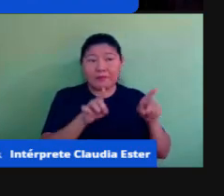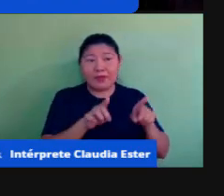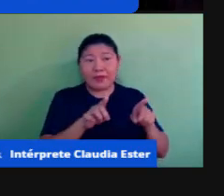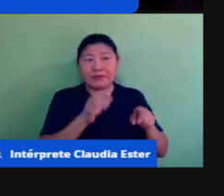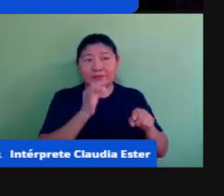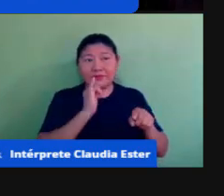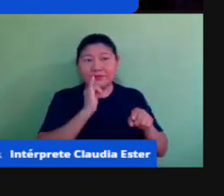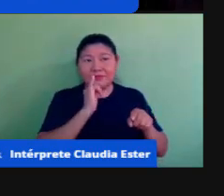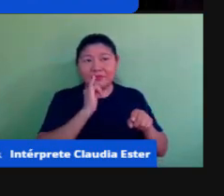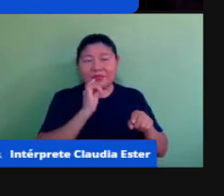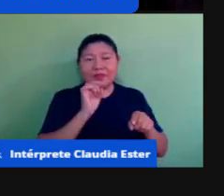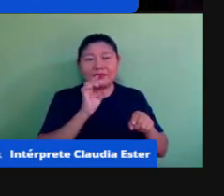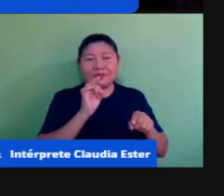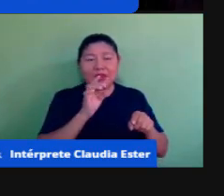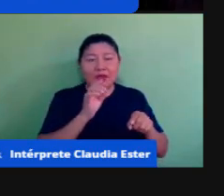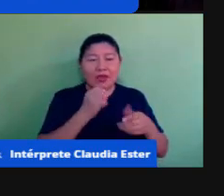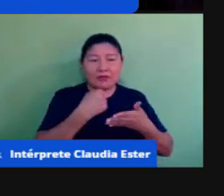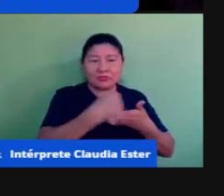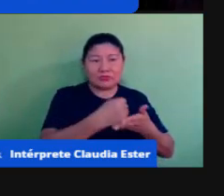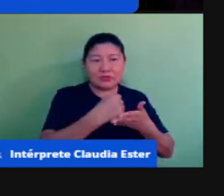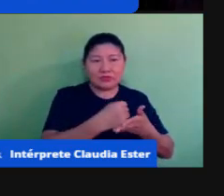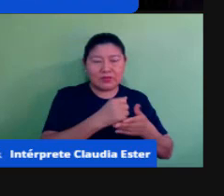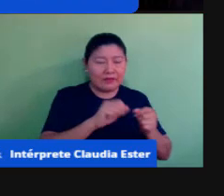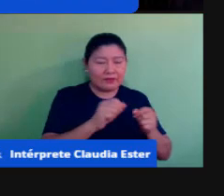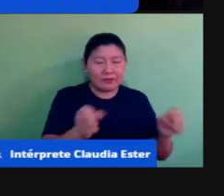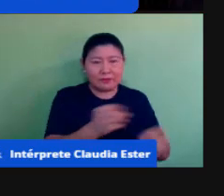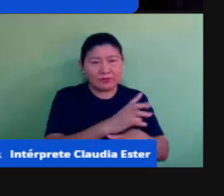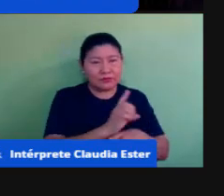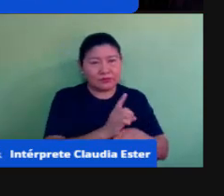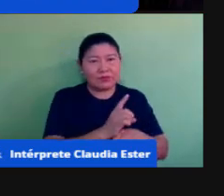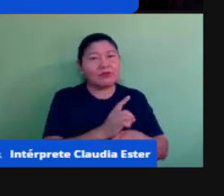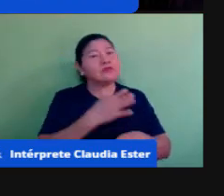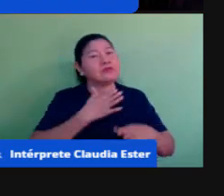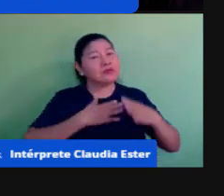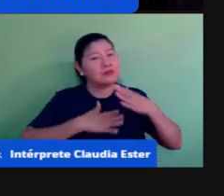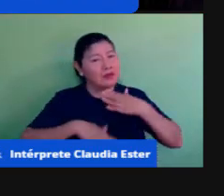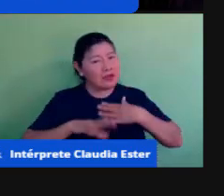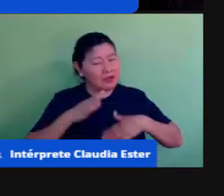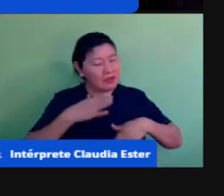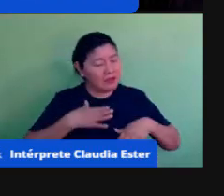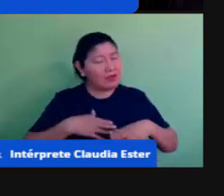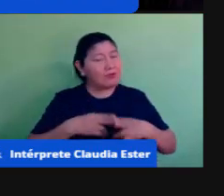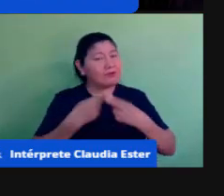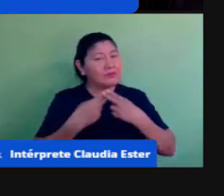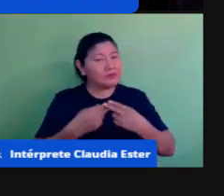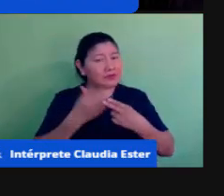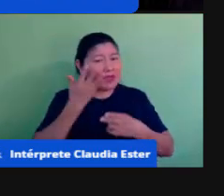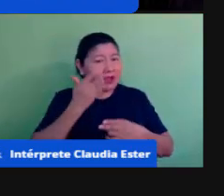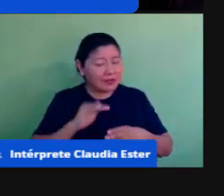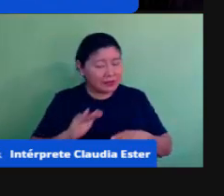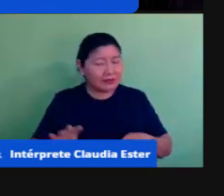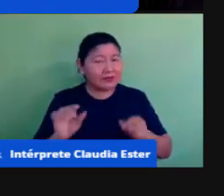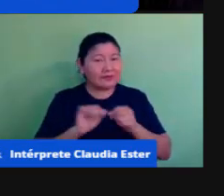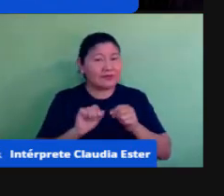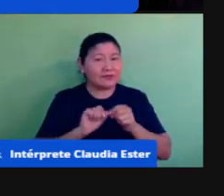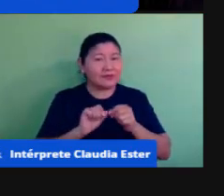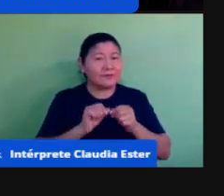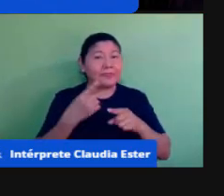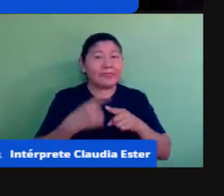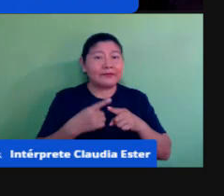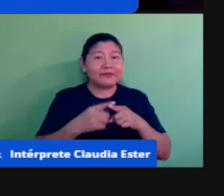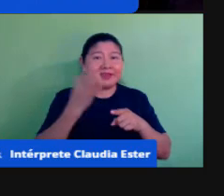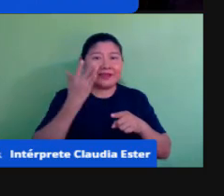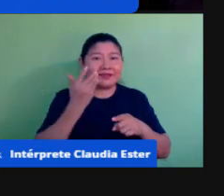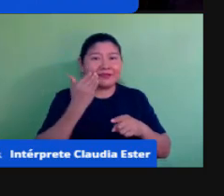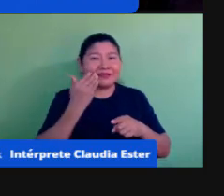responder. Então ele vai estar ali respondendo e no final ele preenche e te encaminha. E nisso vai ficar lá no seu cadastro, na sua